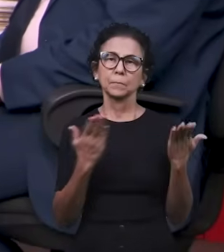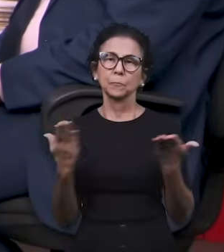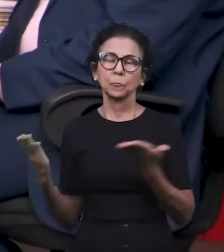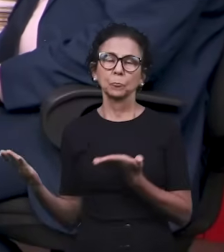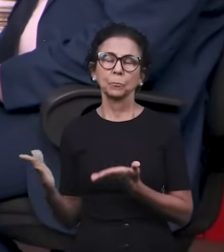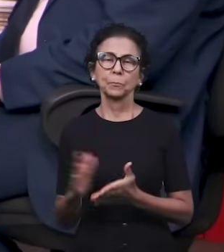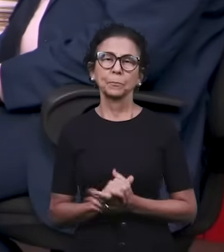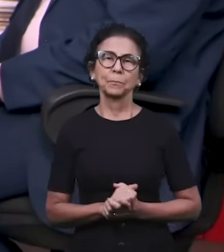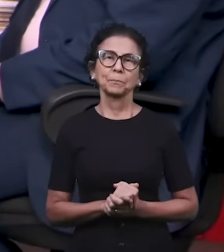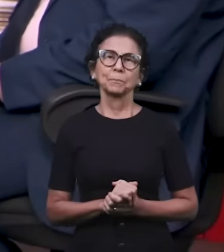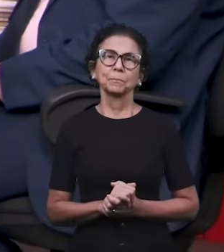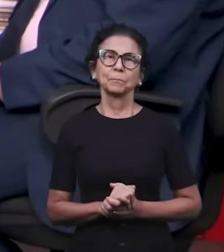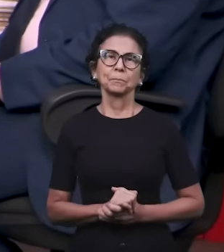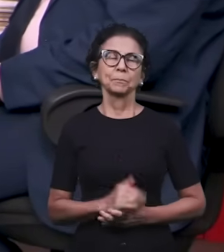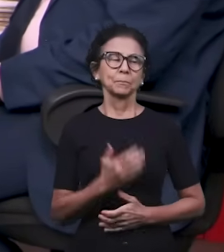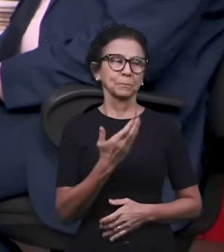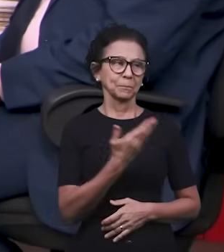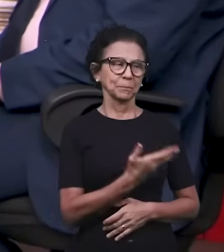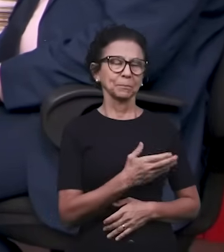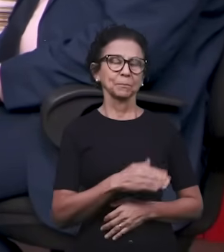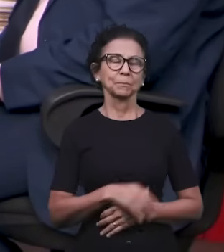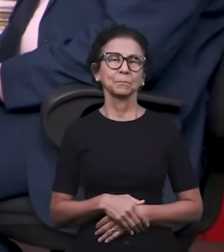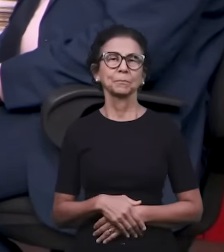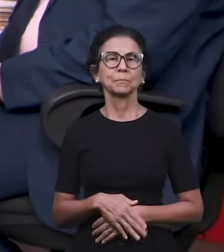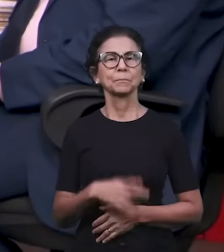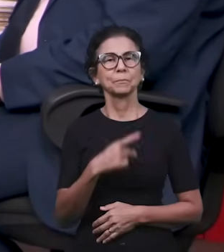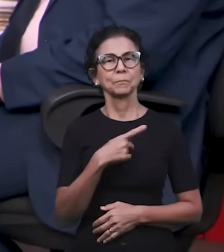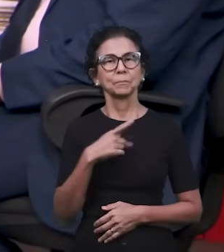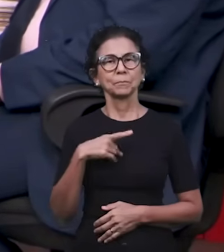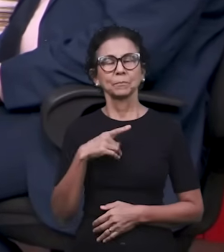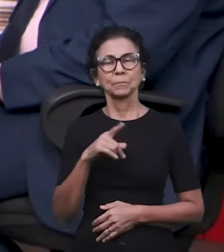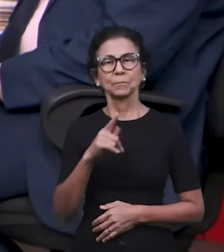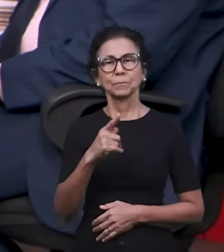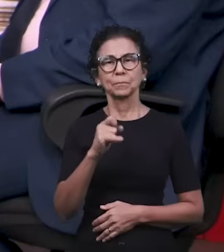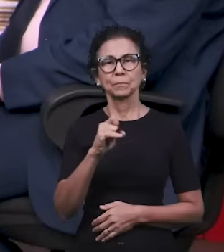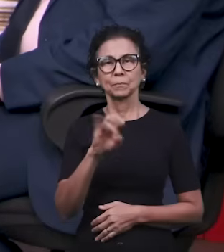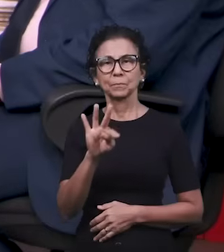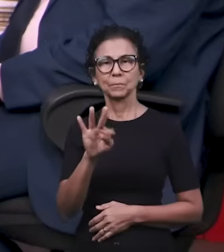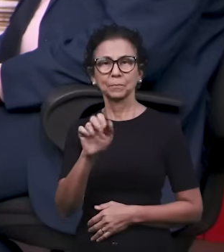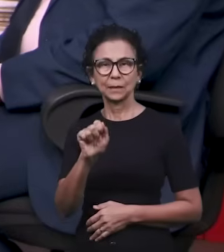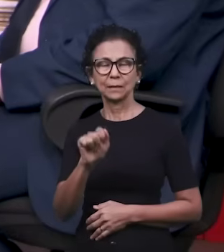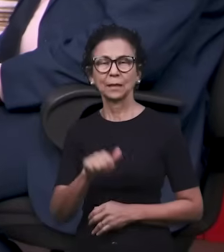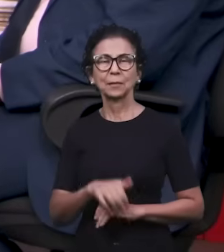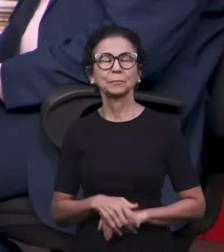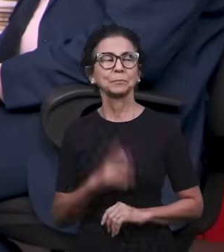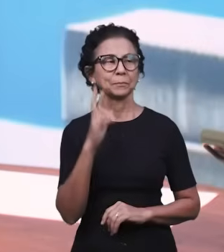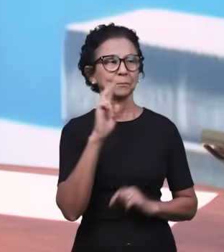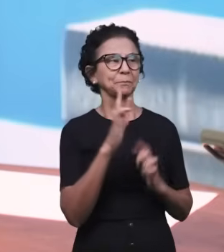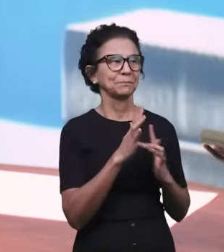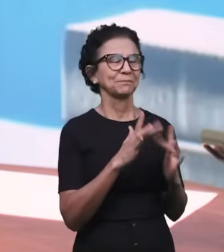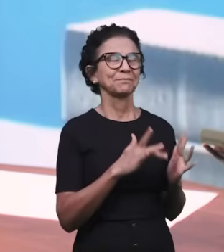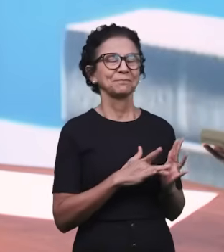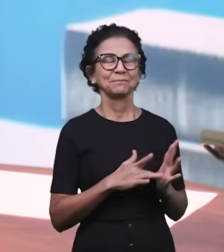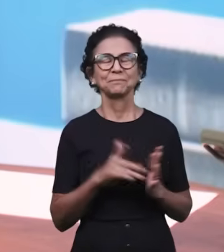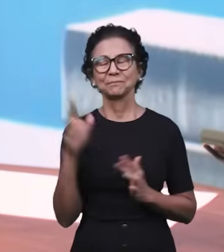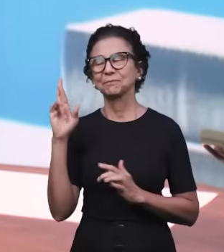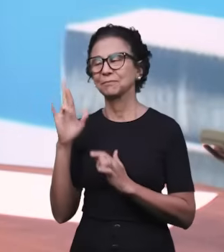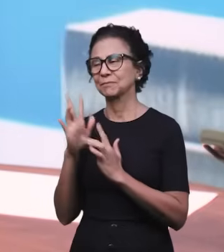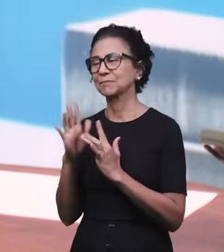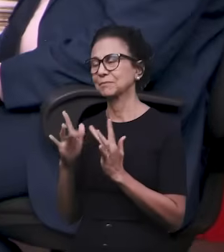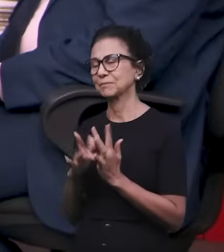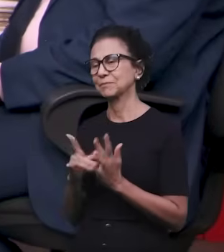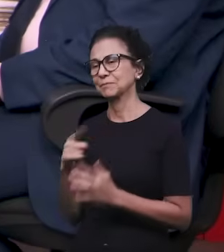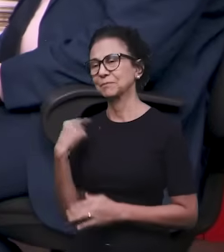nossos irmãos que estão aqui conosco. Nós temos aqui ao meu lado o pastor Luiz Fernando Pita. Luiz Fernando, a paz do Senhor. Paz do Senhor, pastor Gilson, paz do